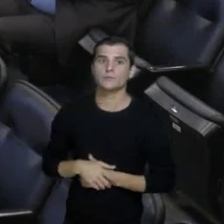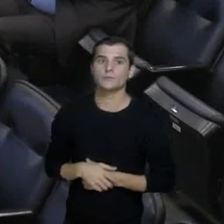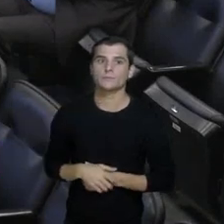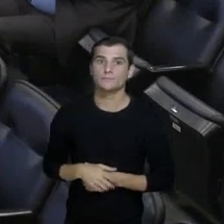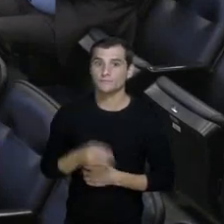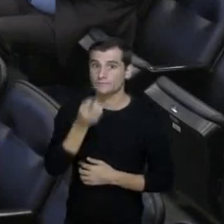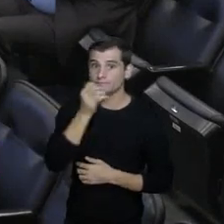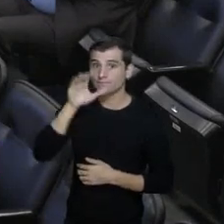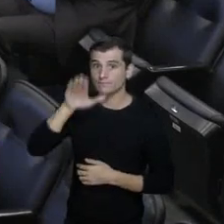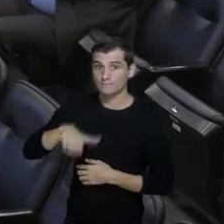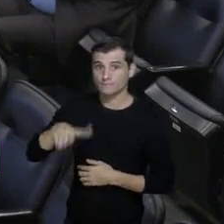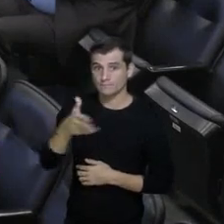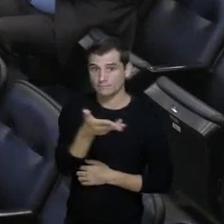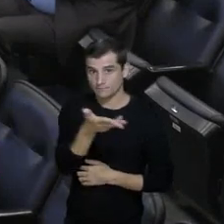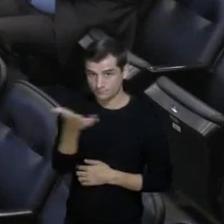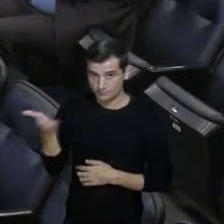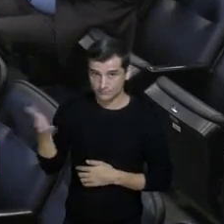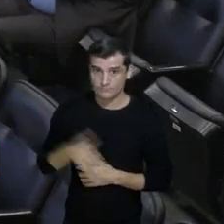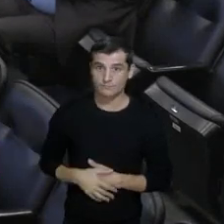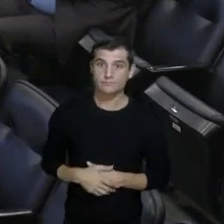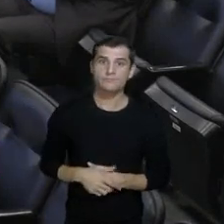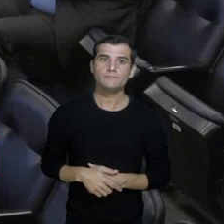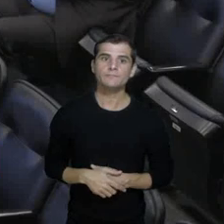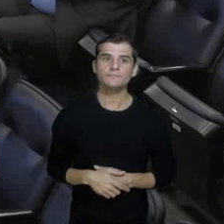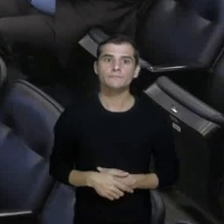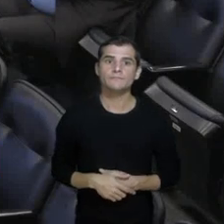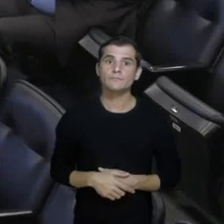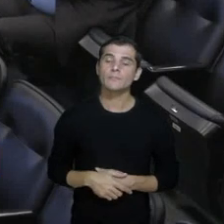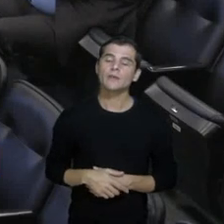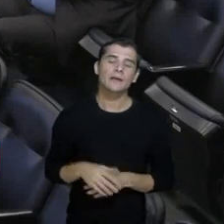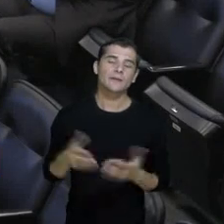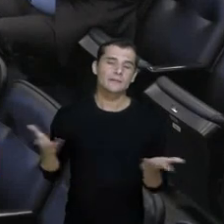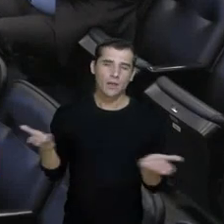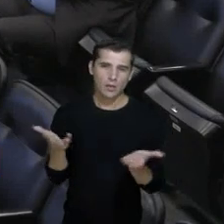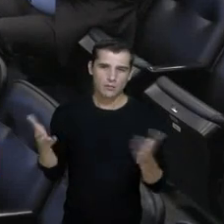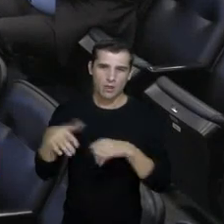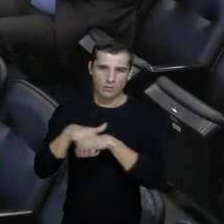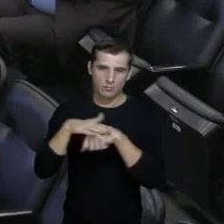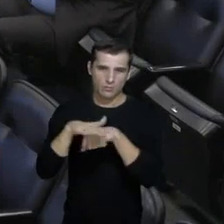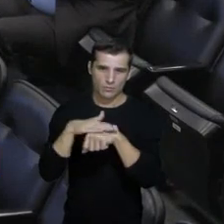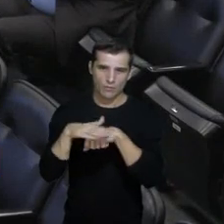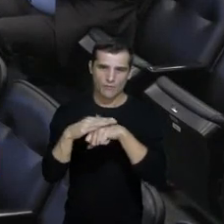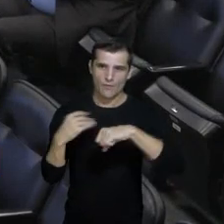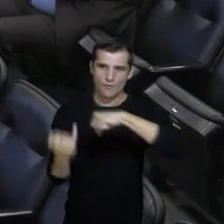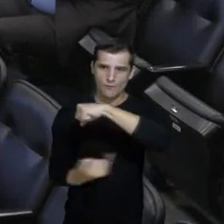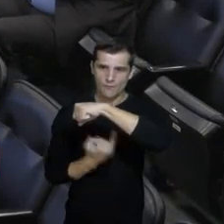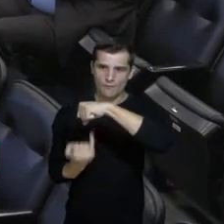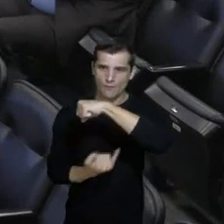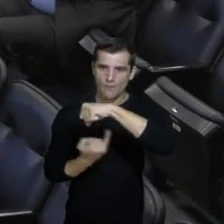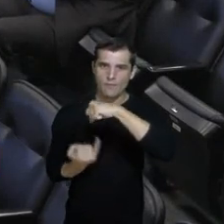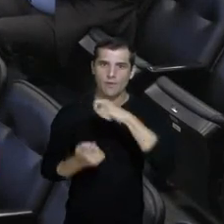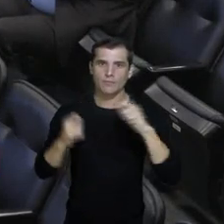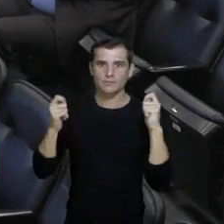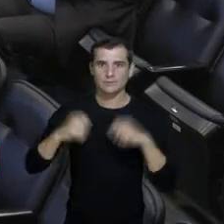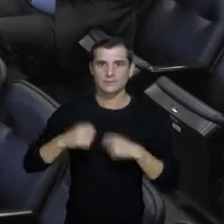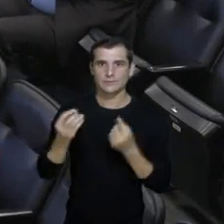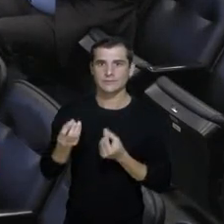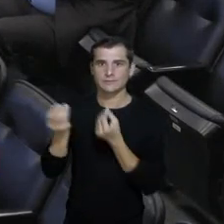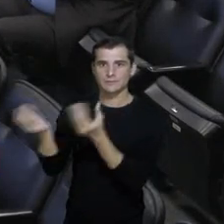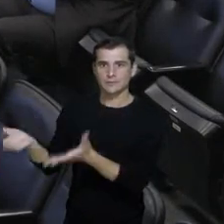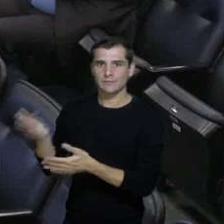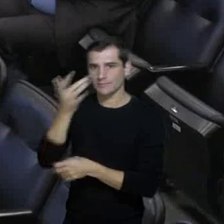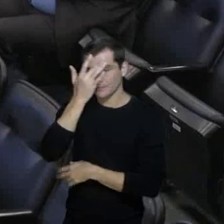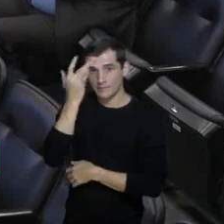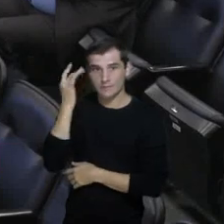todos acho que eh uma conversa bemal até para o Luciano já ficar mais tranquilo tava preocupado com